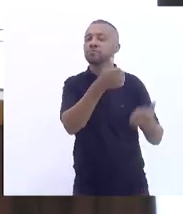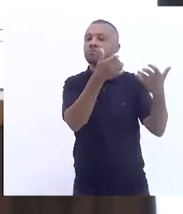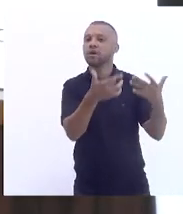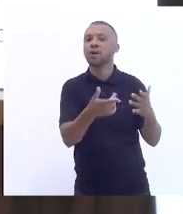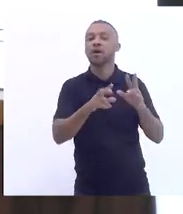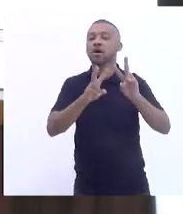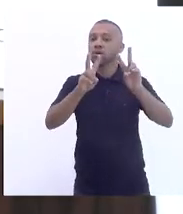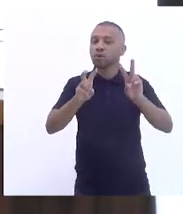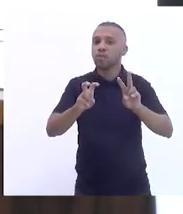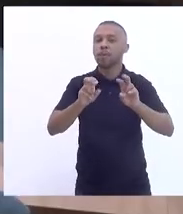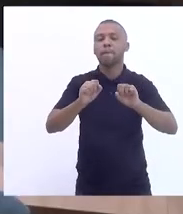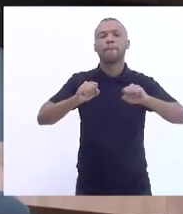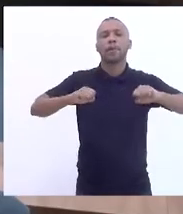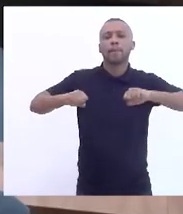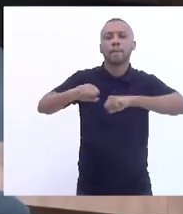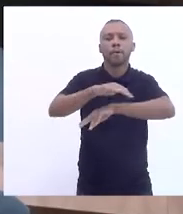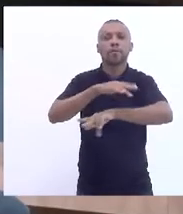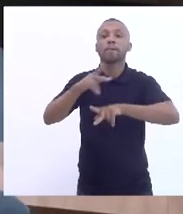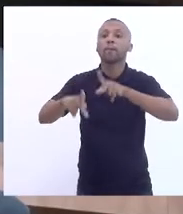favelas